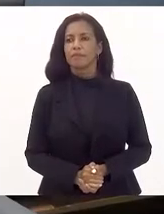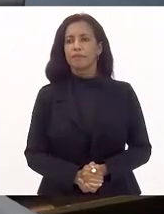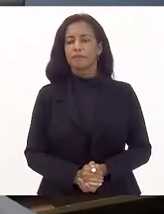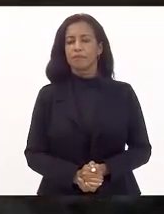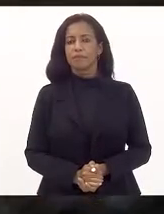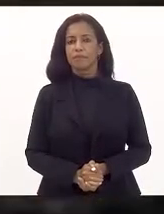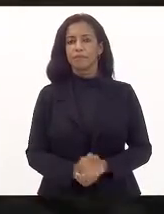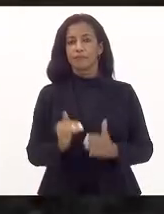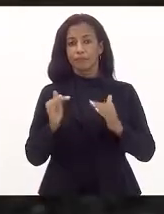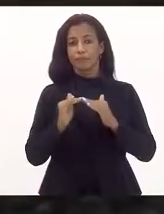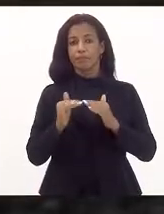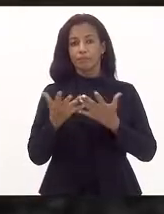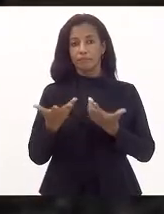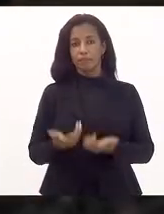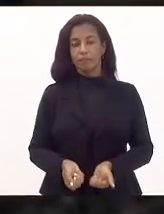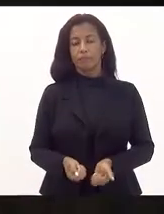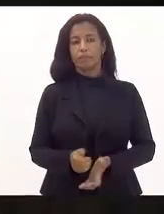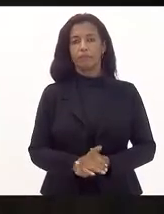Favorável.